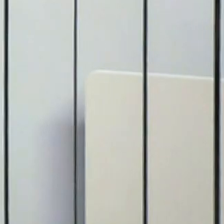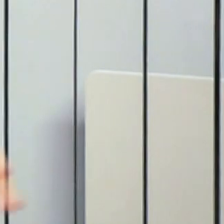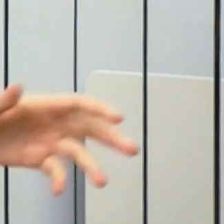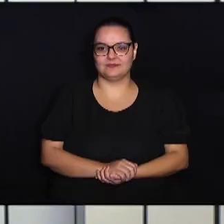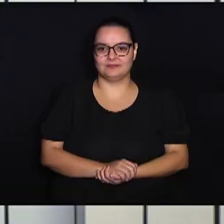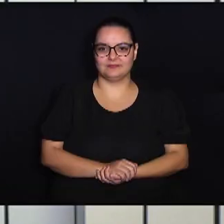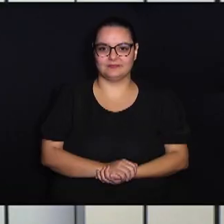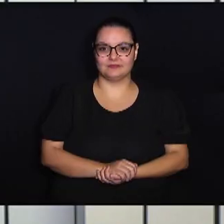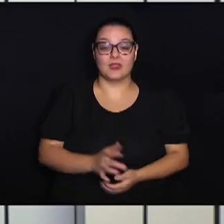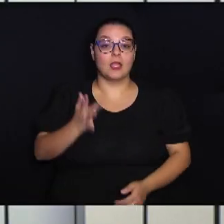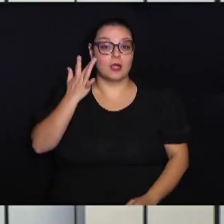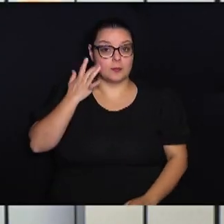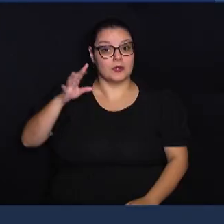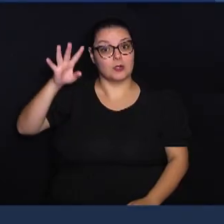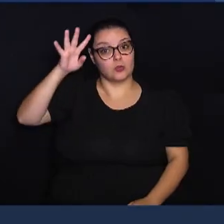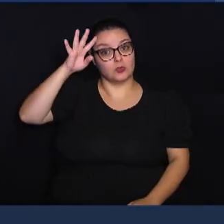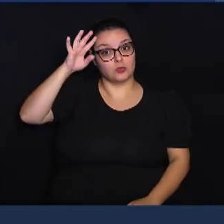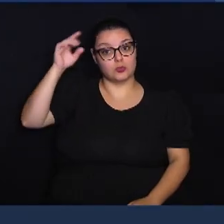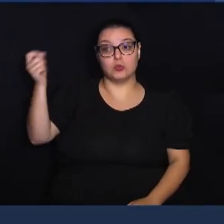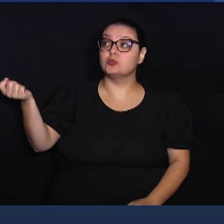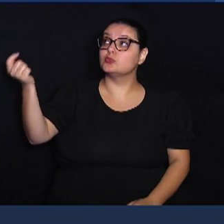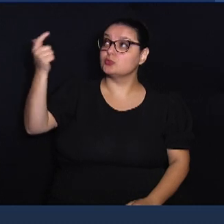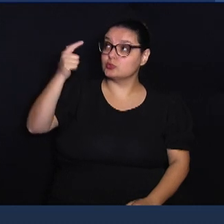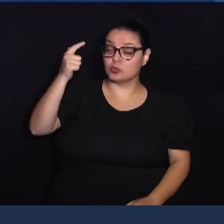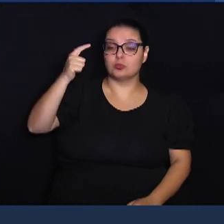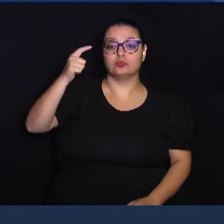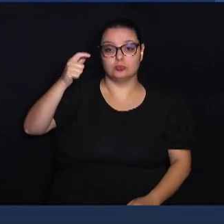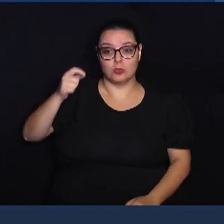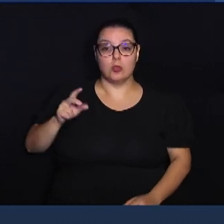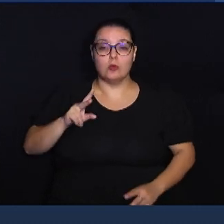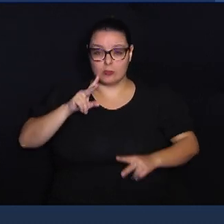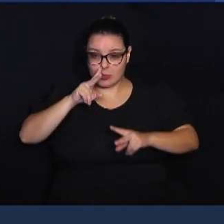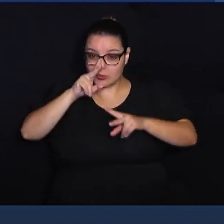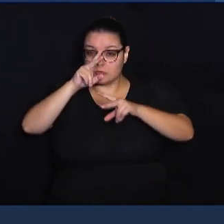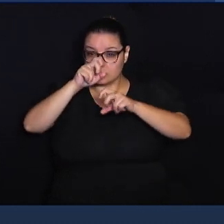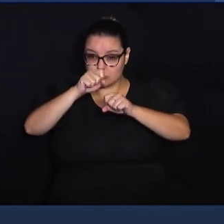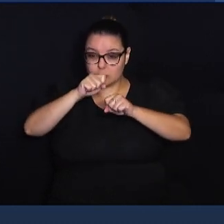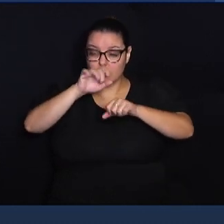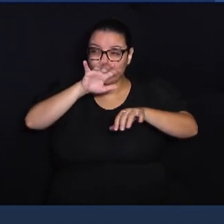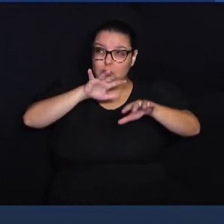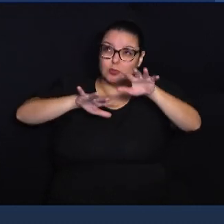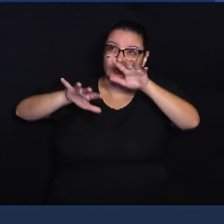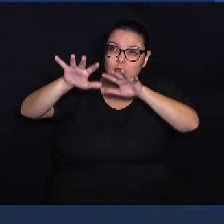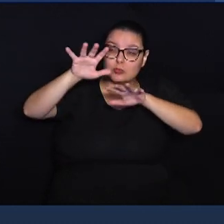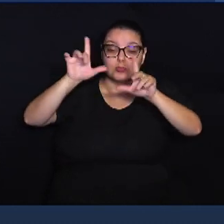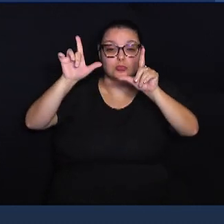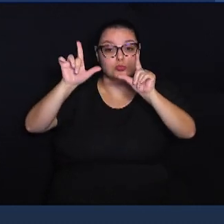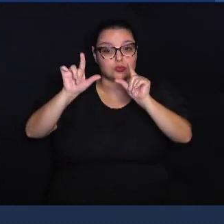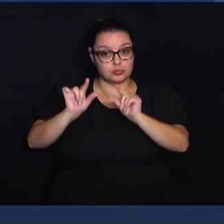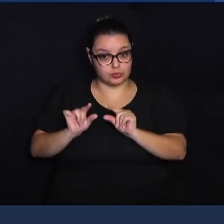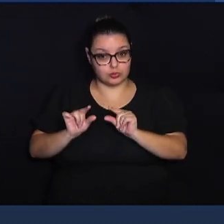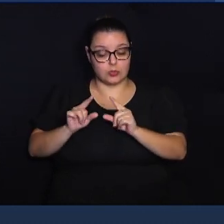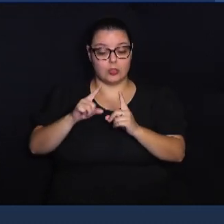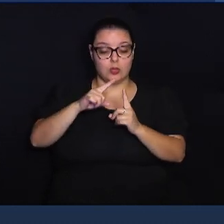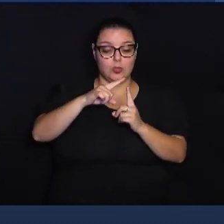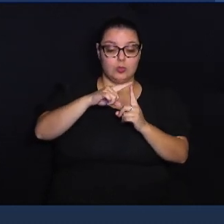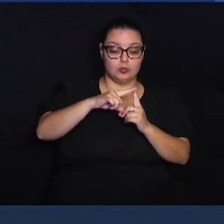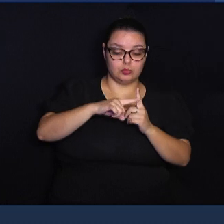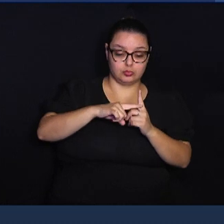passado você tem que sair de casa, visitar vários supermercados. Isso tinha um custo, os economistas chamavam isso de custo de sola de sapato. Então